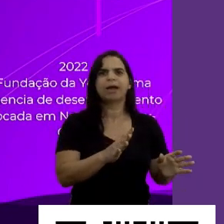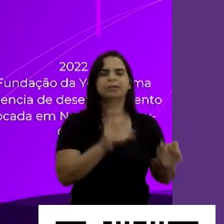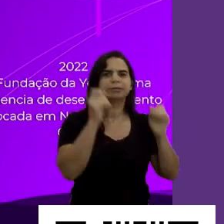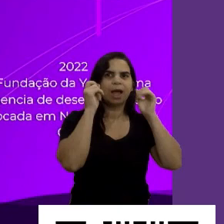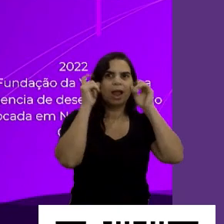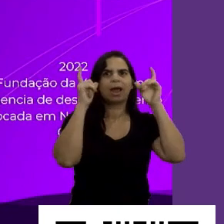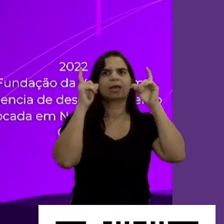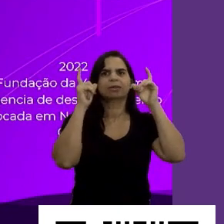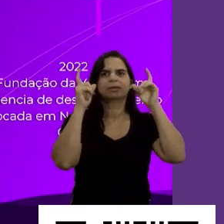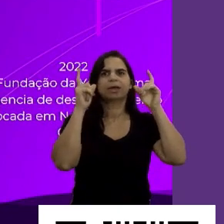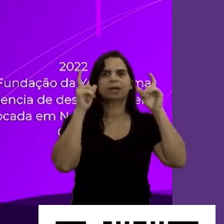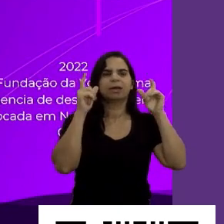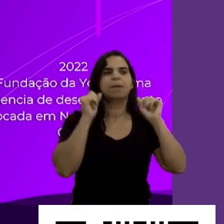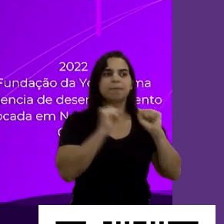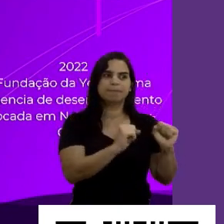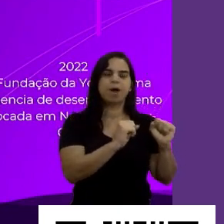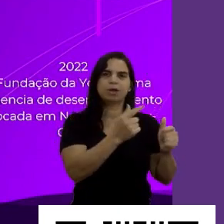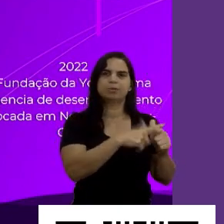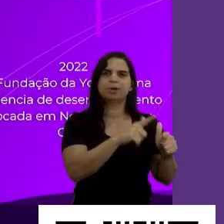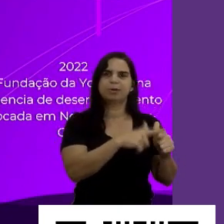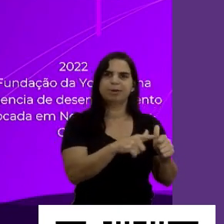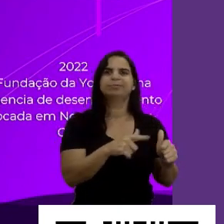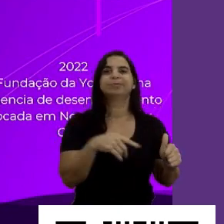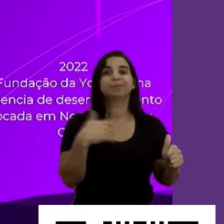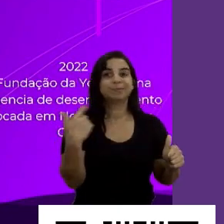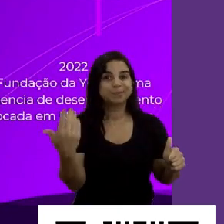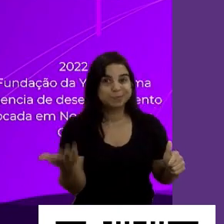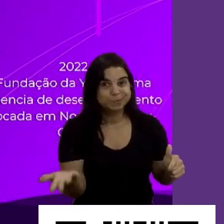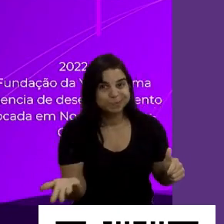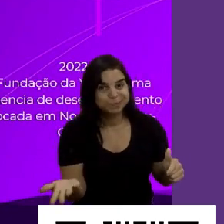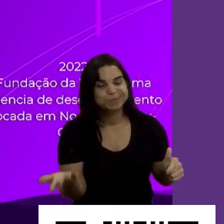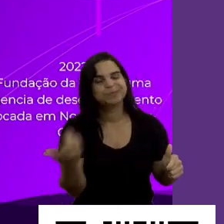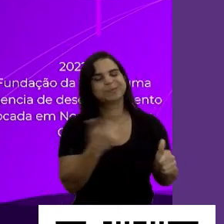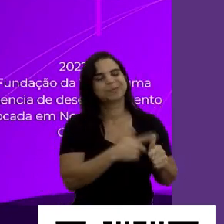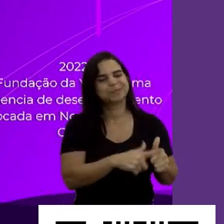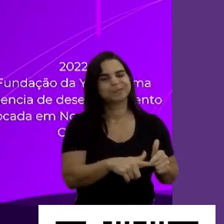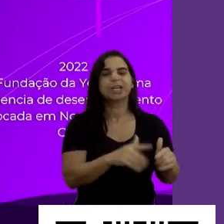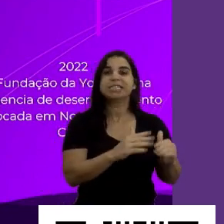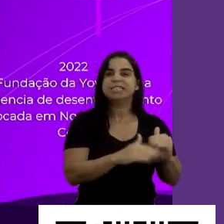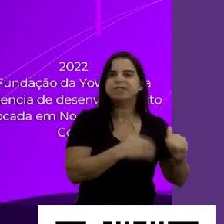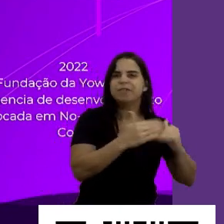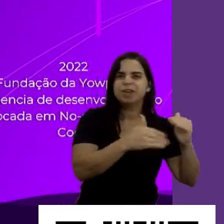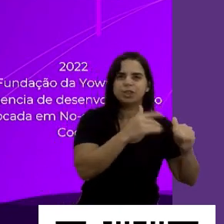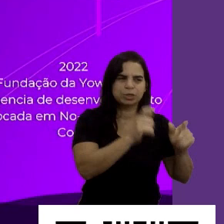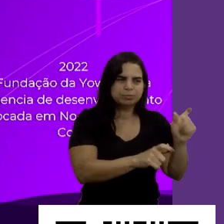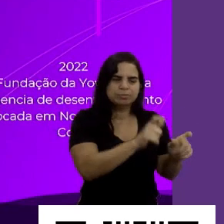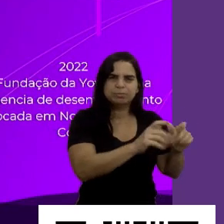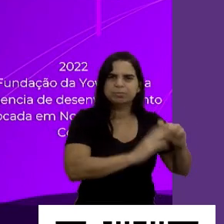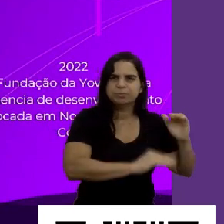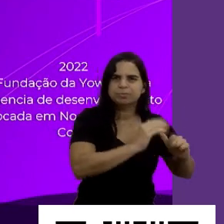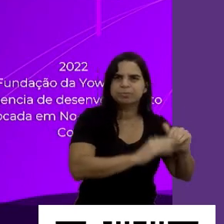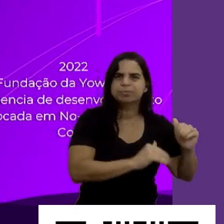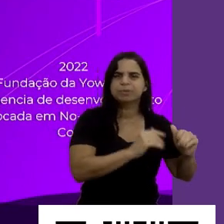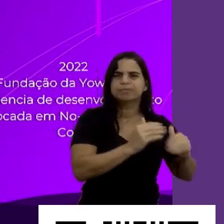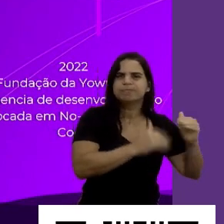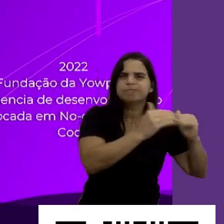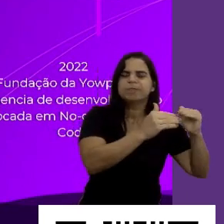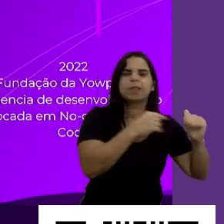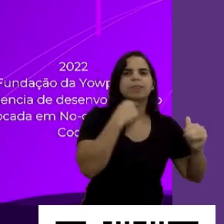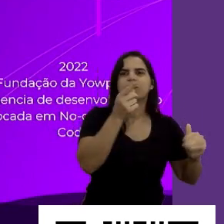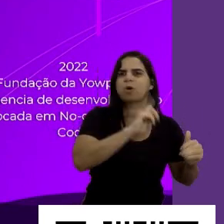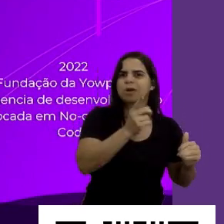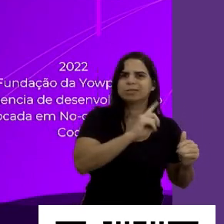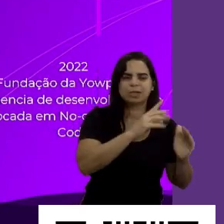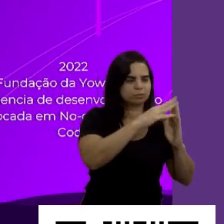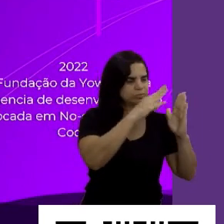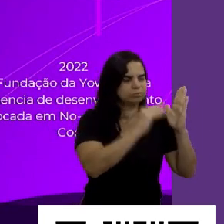poderia dar problema e de ter feito os desenvolvedores não conseguiram imprimir a ideia que a gente